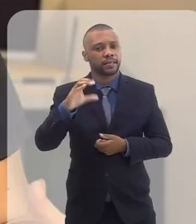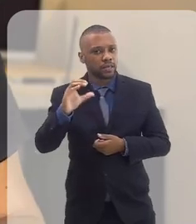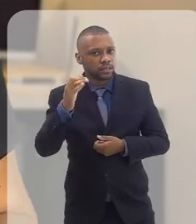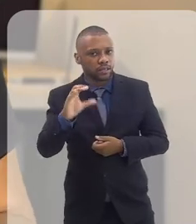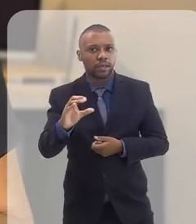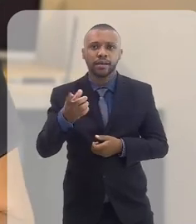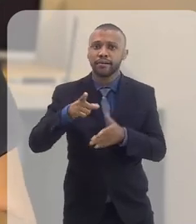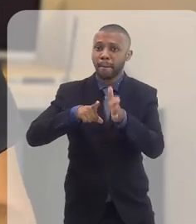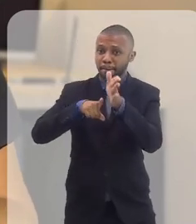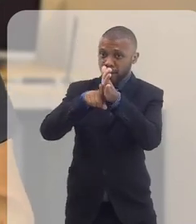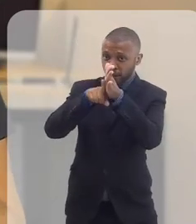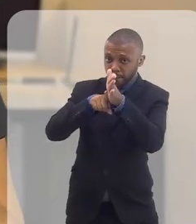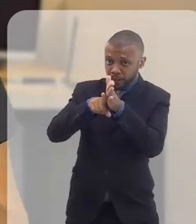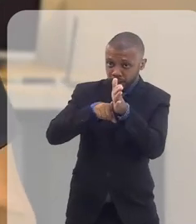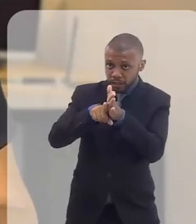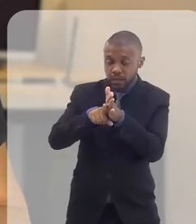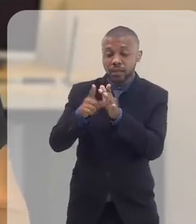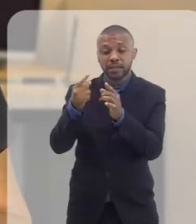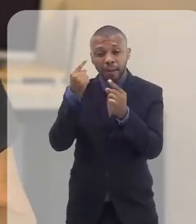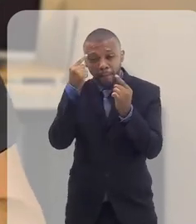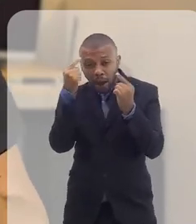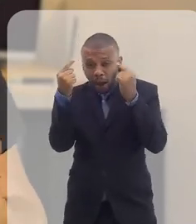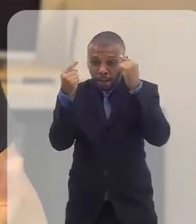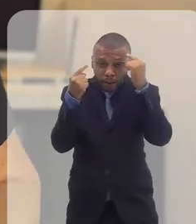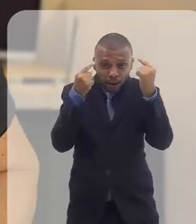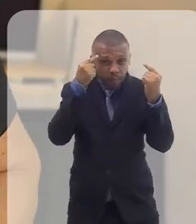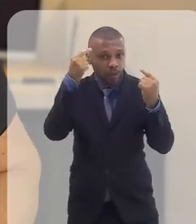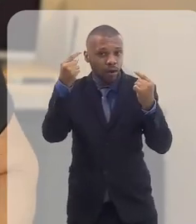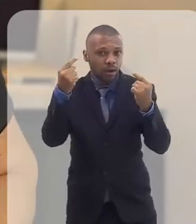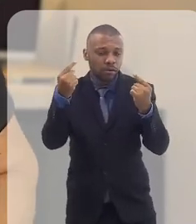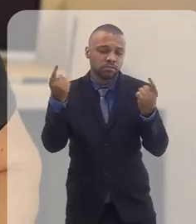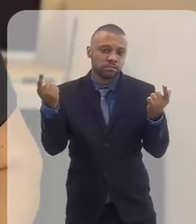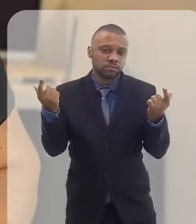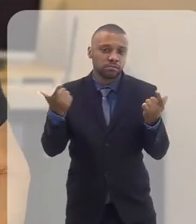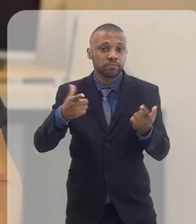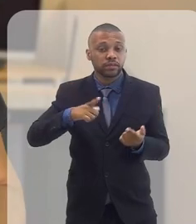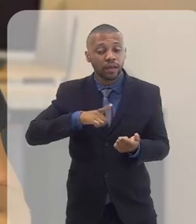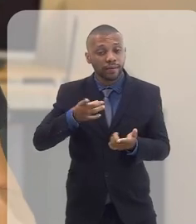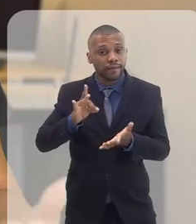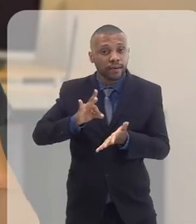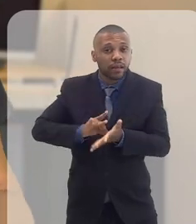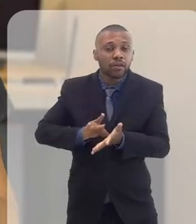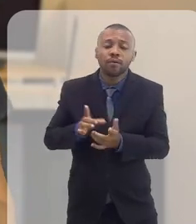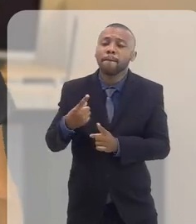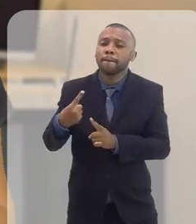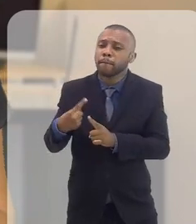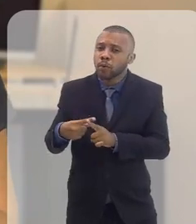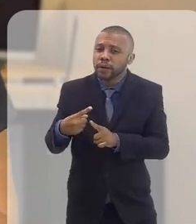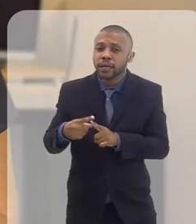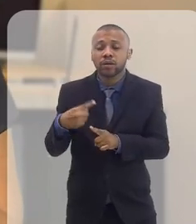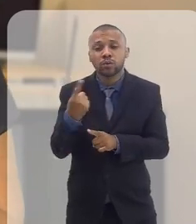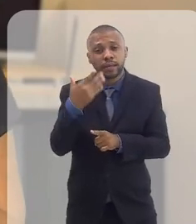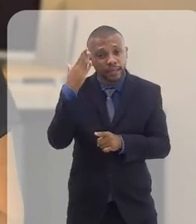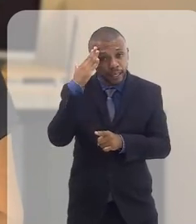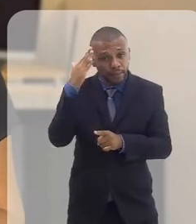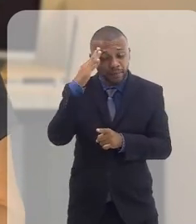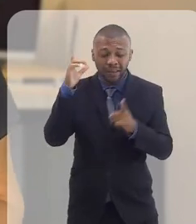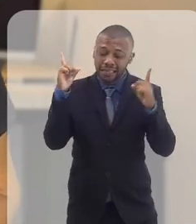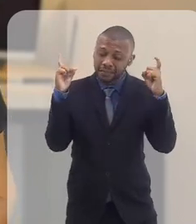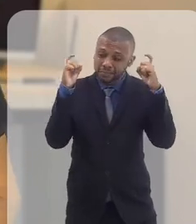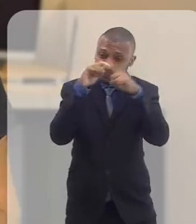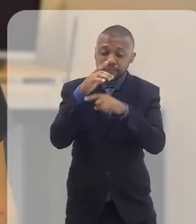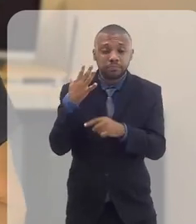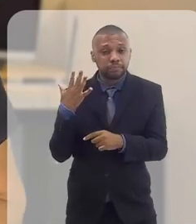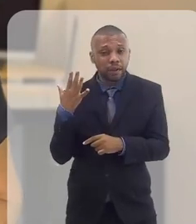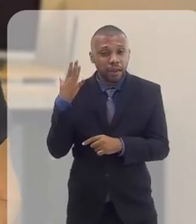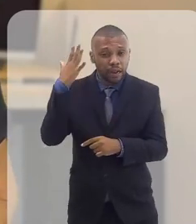pelo segmento científico, pela pesquisa, pela inovação, realmente porque a